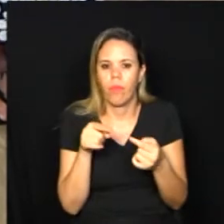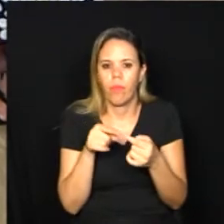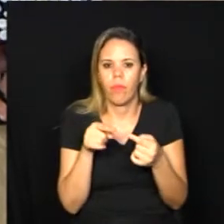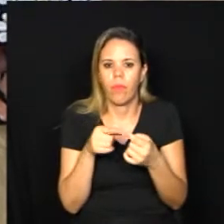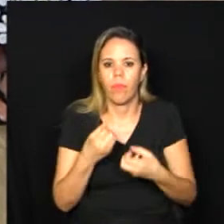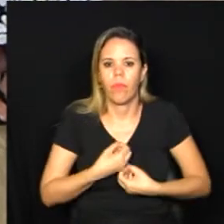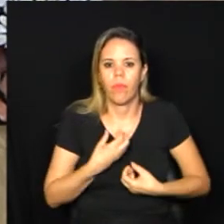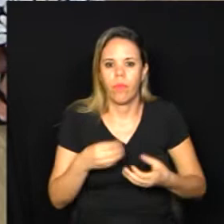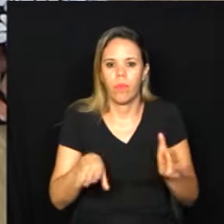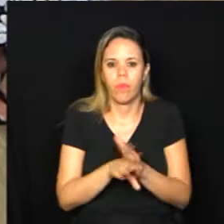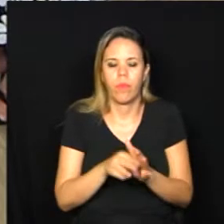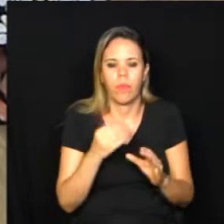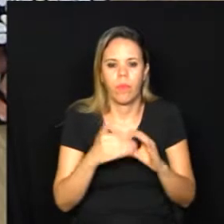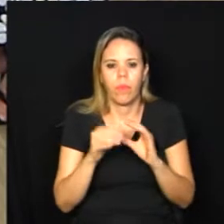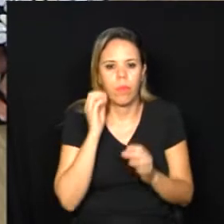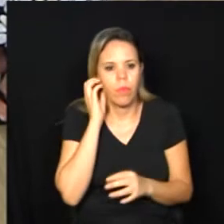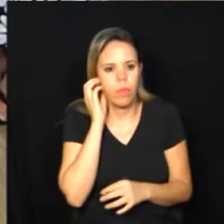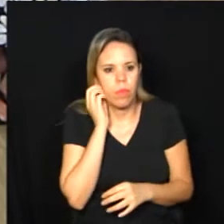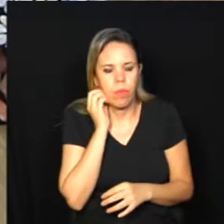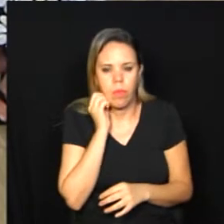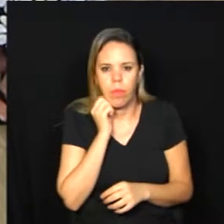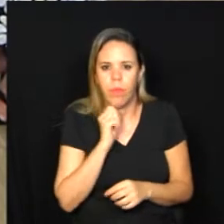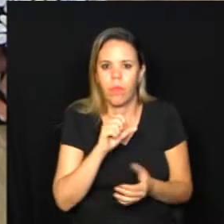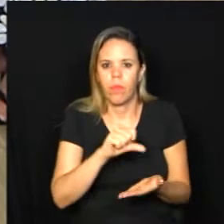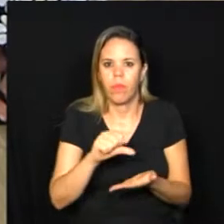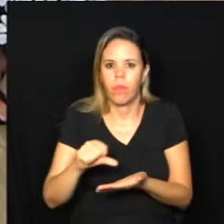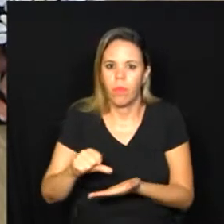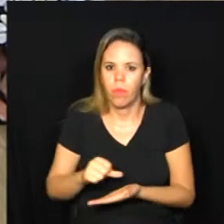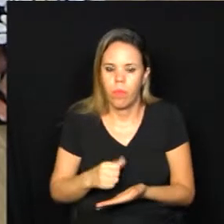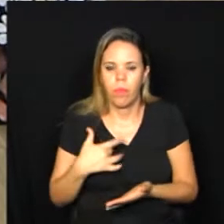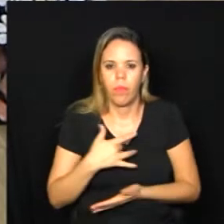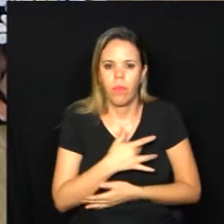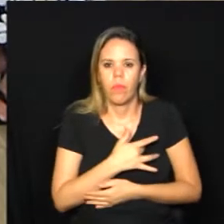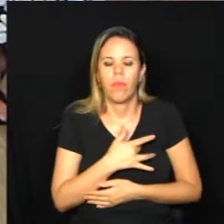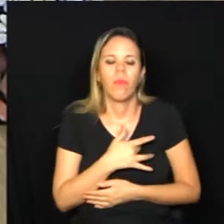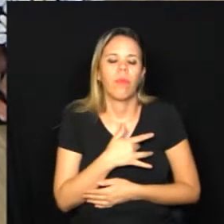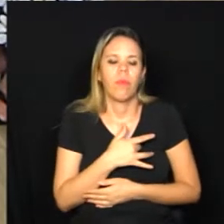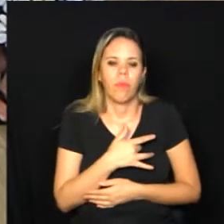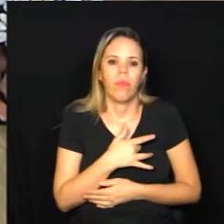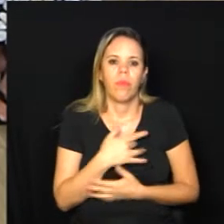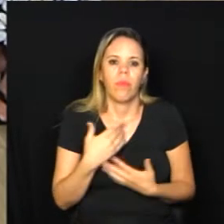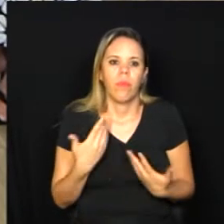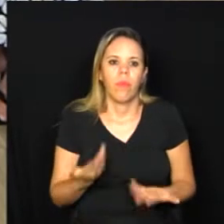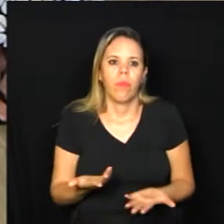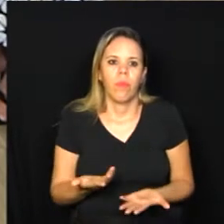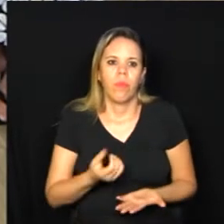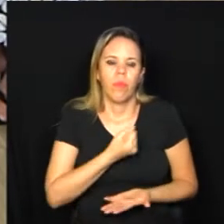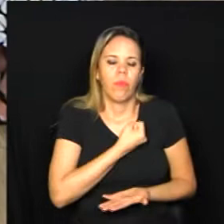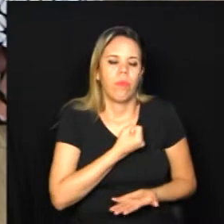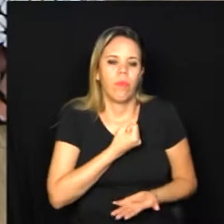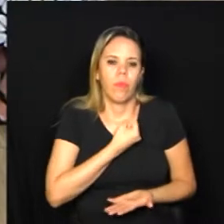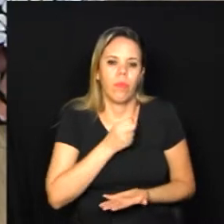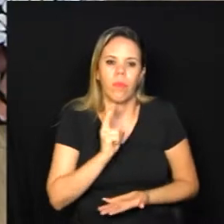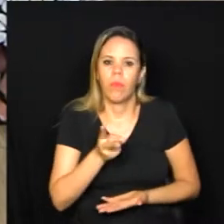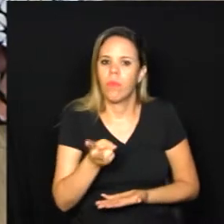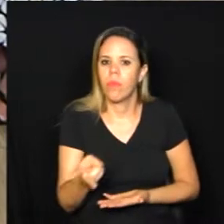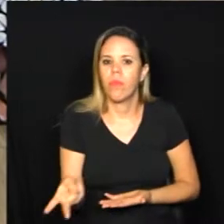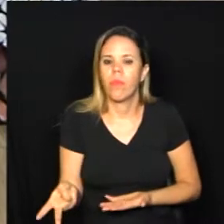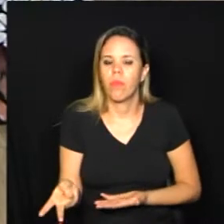as informações enviadas pelo Distrito Regional de Saúde, então esse número